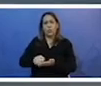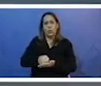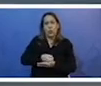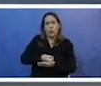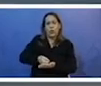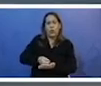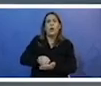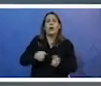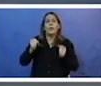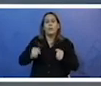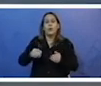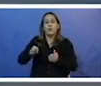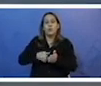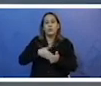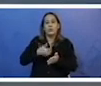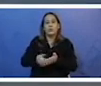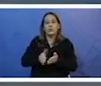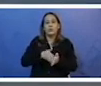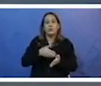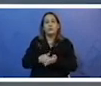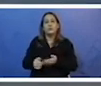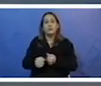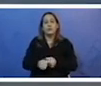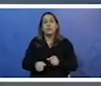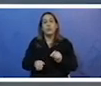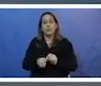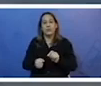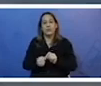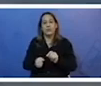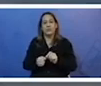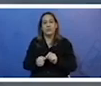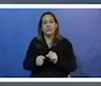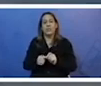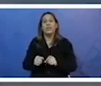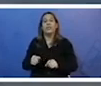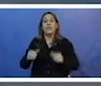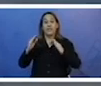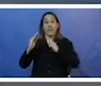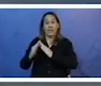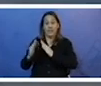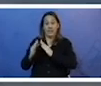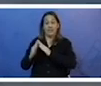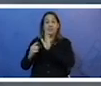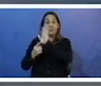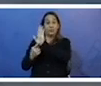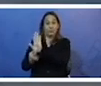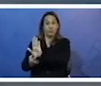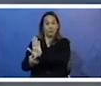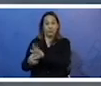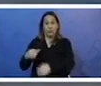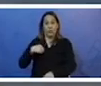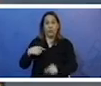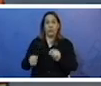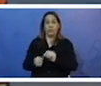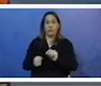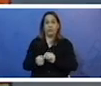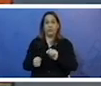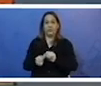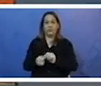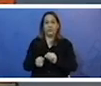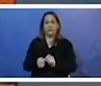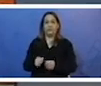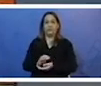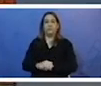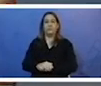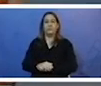usar o pincel ou até uma buchinha para fazer a sua gravura, que vai aparecer aqui no Eu Fiz. Não deixem